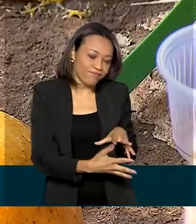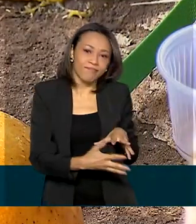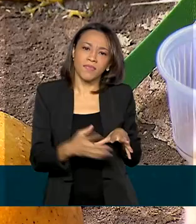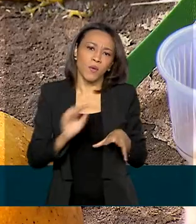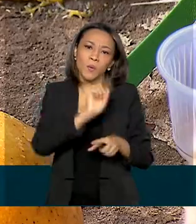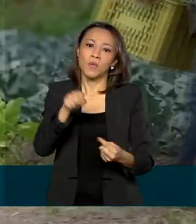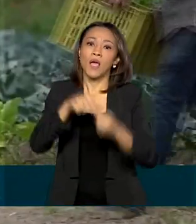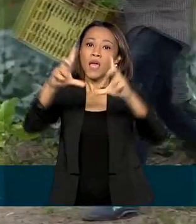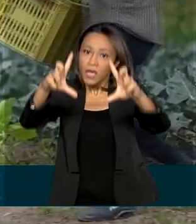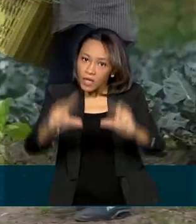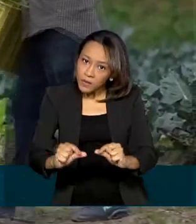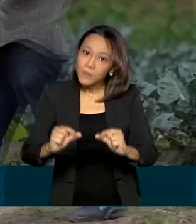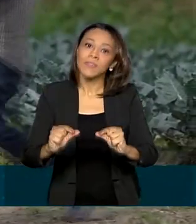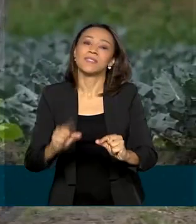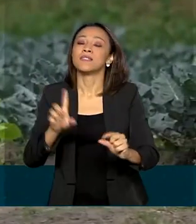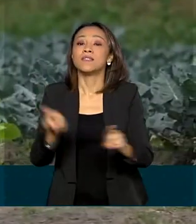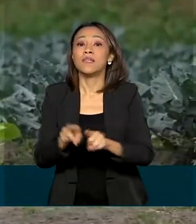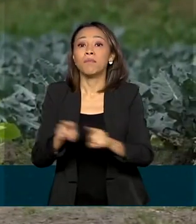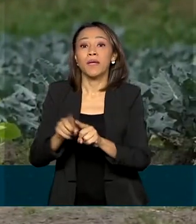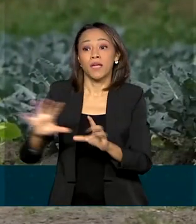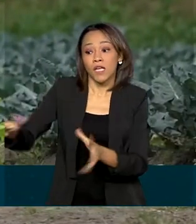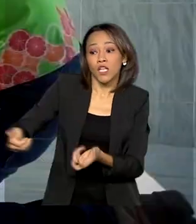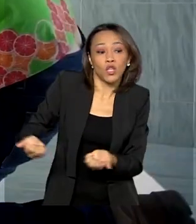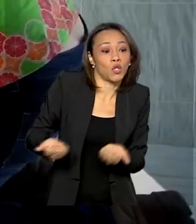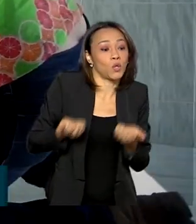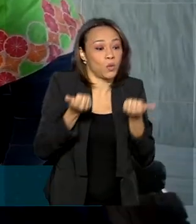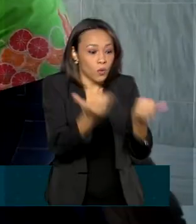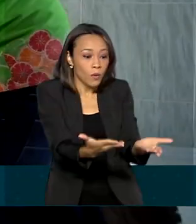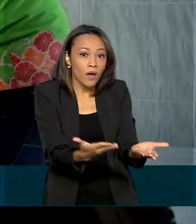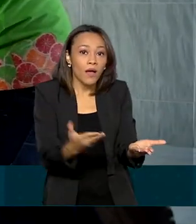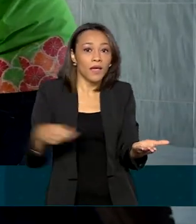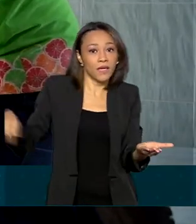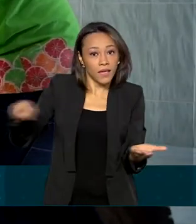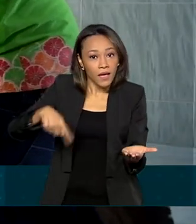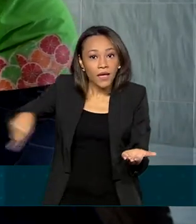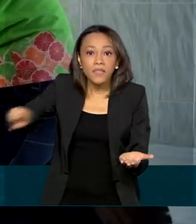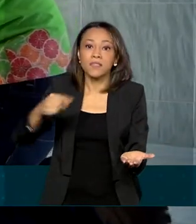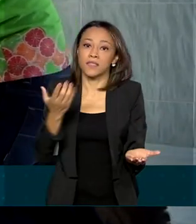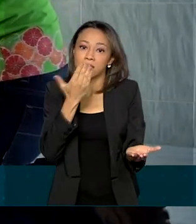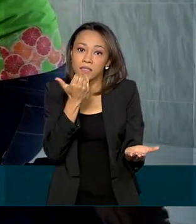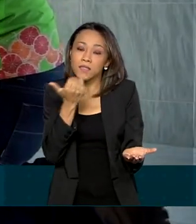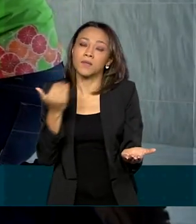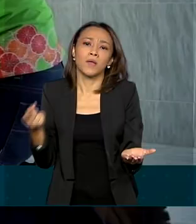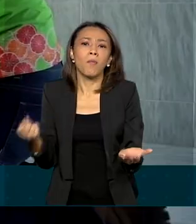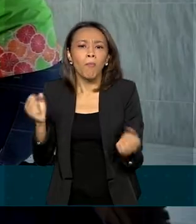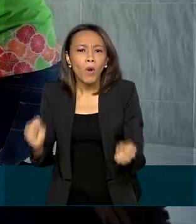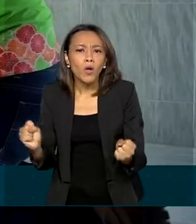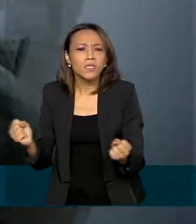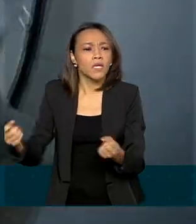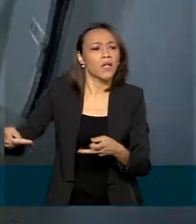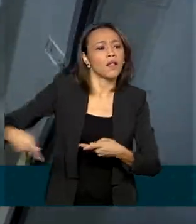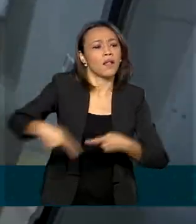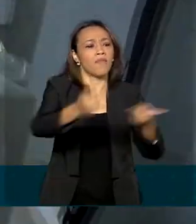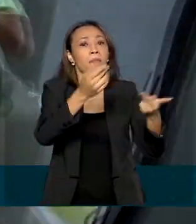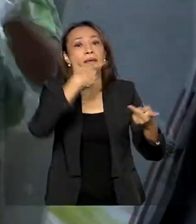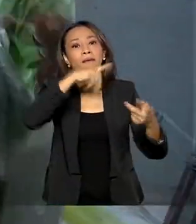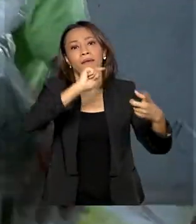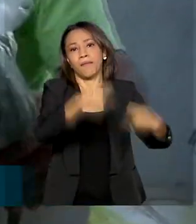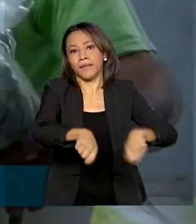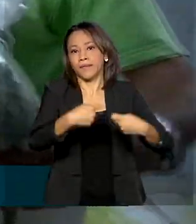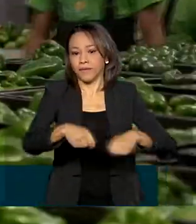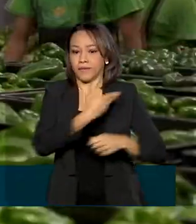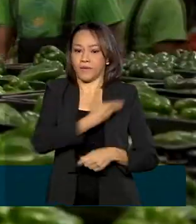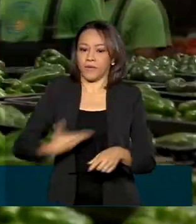reduzir perdas, facilitar a doação e fazer esses alimentos chegarem a quem precisa, o governo